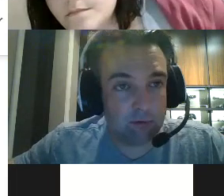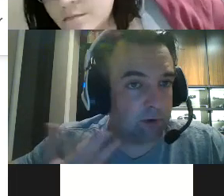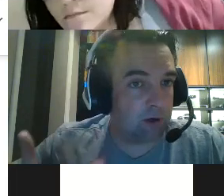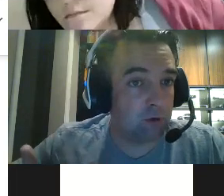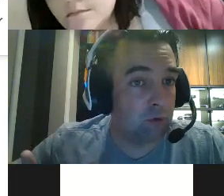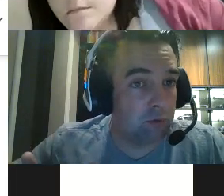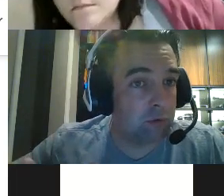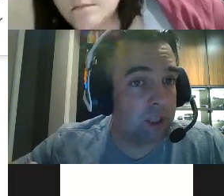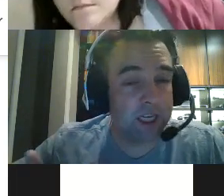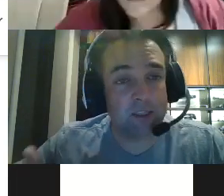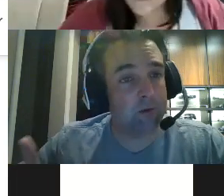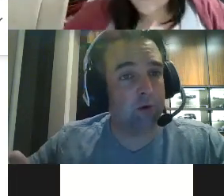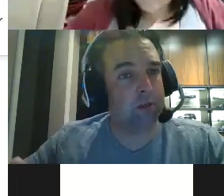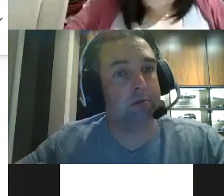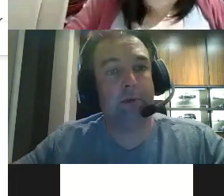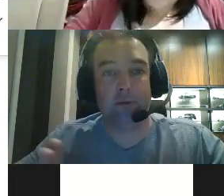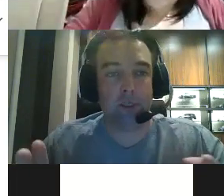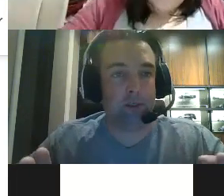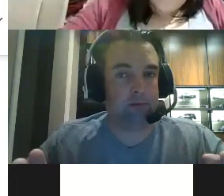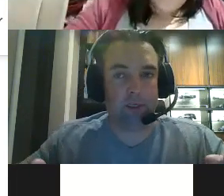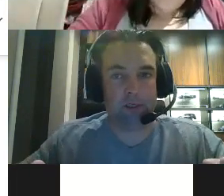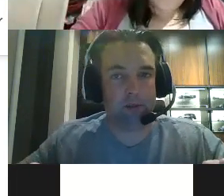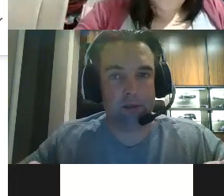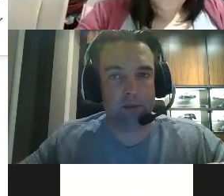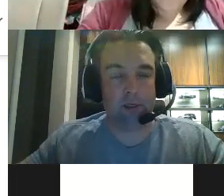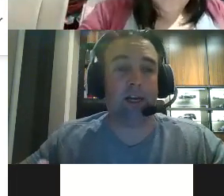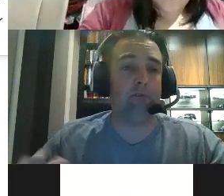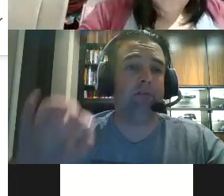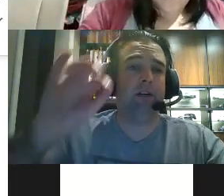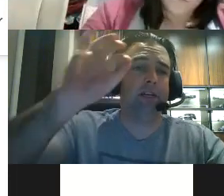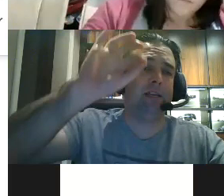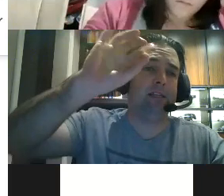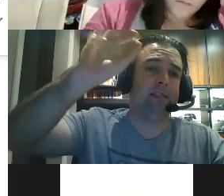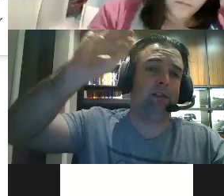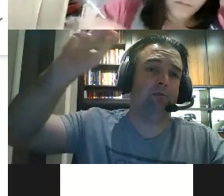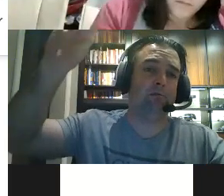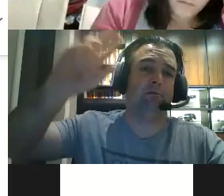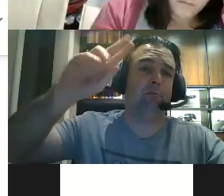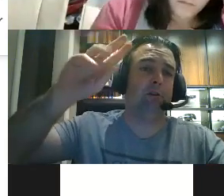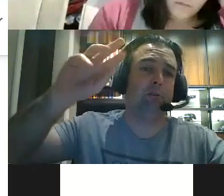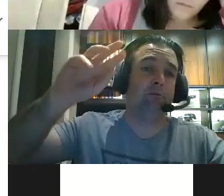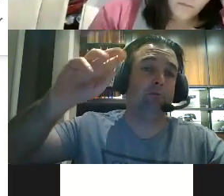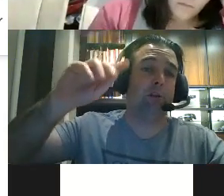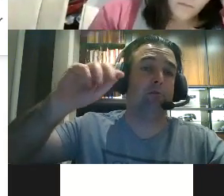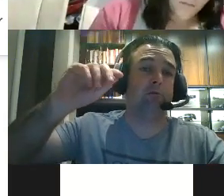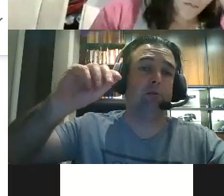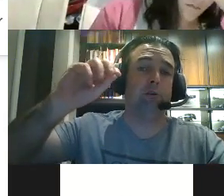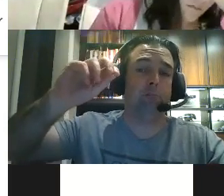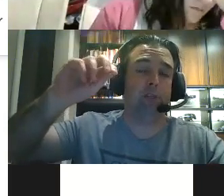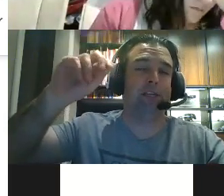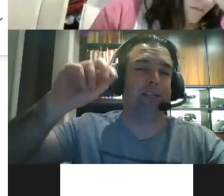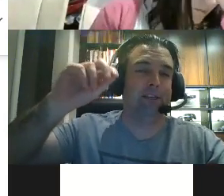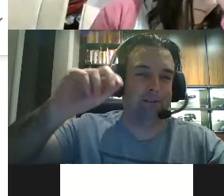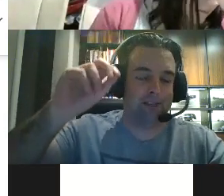Ele é um dos maiores do mundo e ele estimou isso. Isso é uma estimativa, gente. Que a água ficaria 10 anos. Os famosos rios